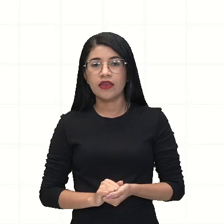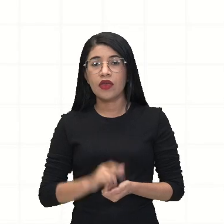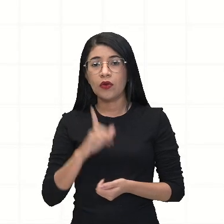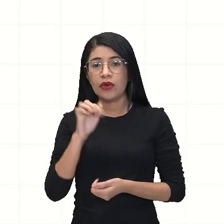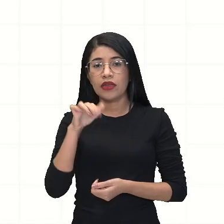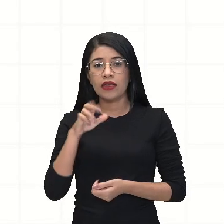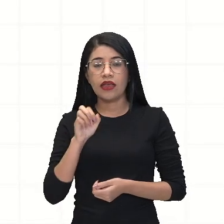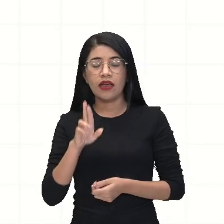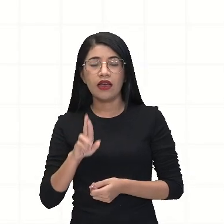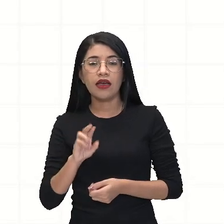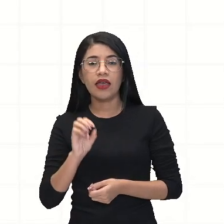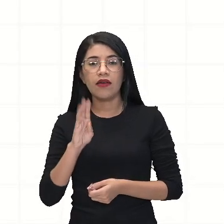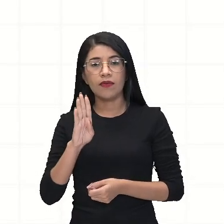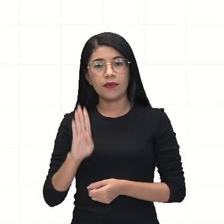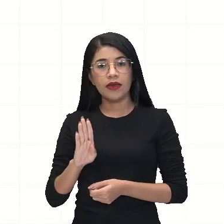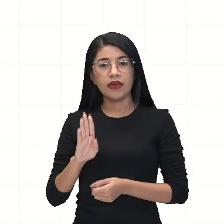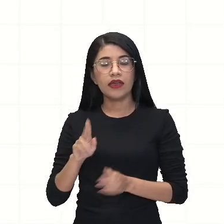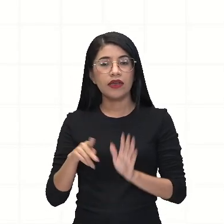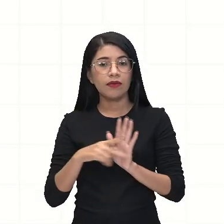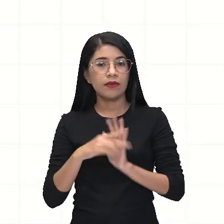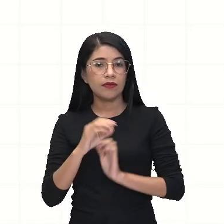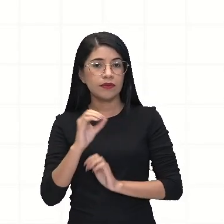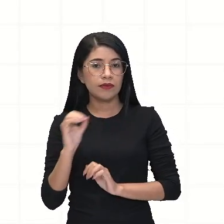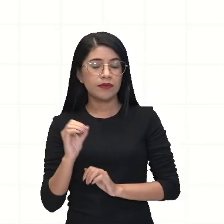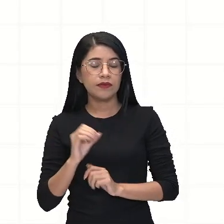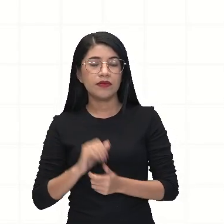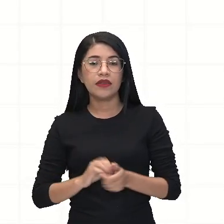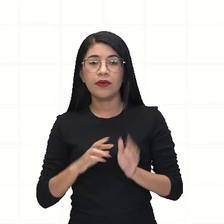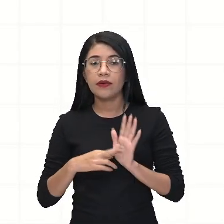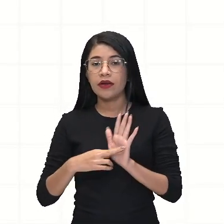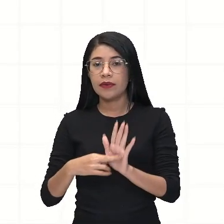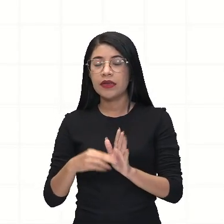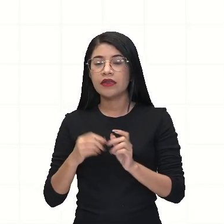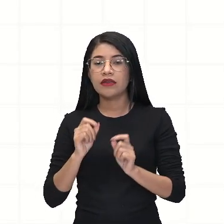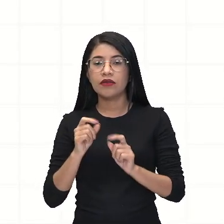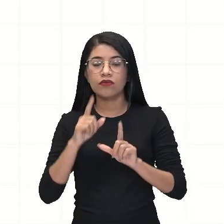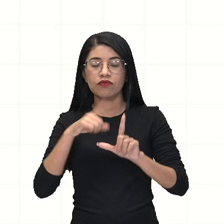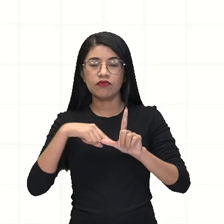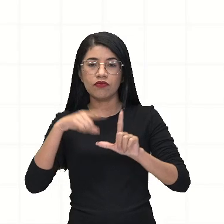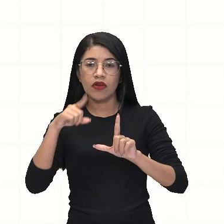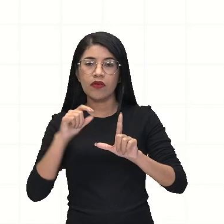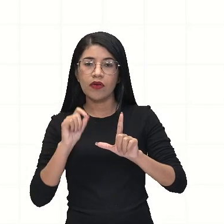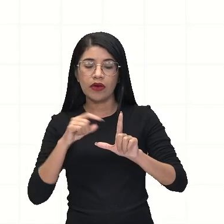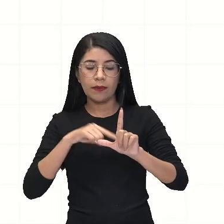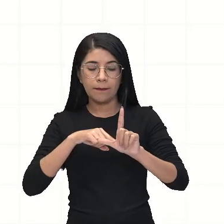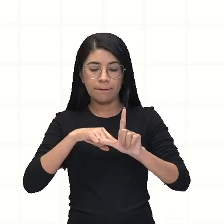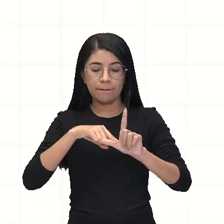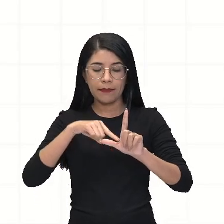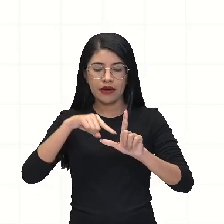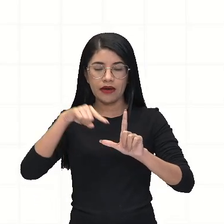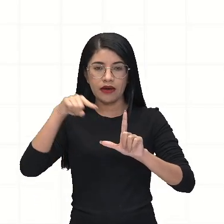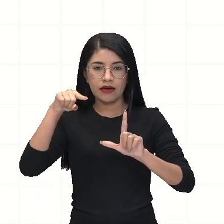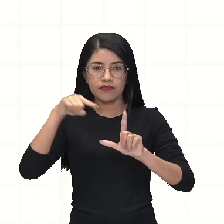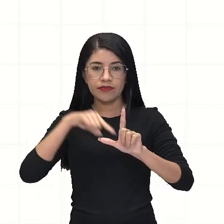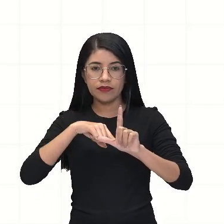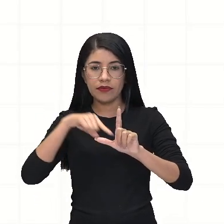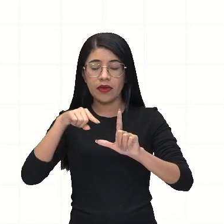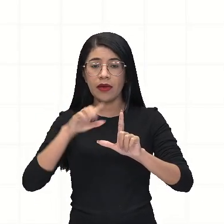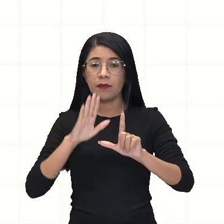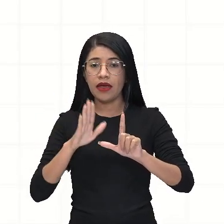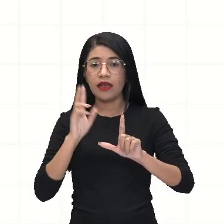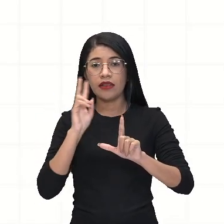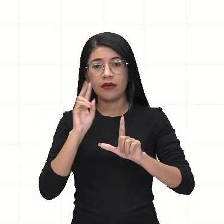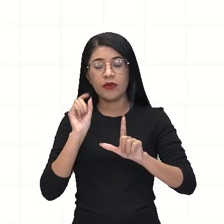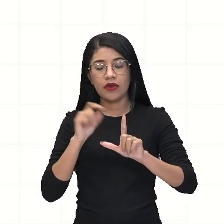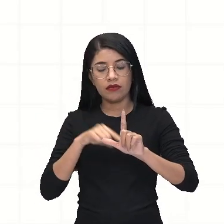o B, é igual a zero. Nesse caso, a sua representação gráfica é uma reta que passa pela origem. Lembrando que a origem é